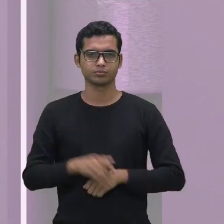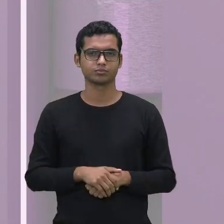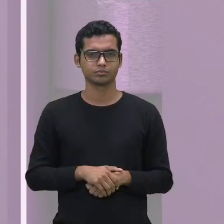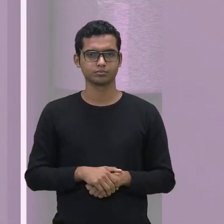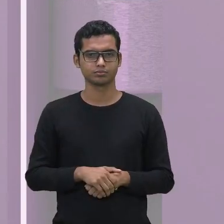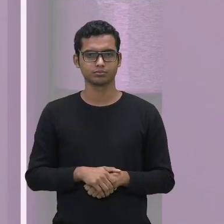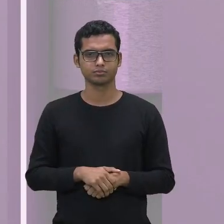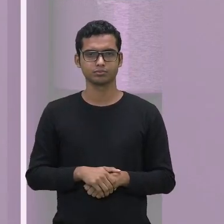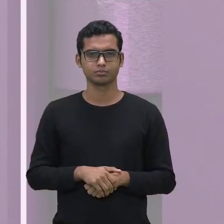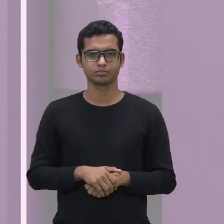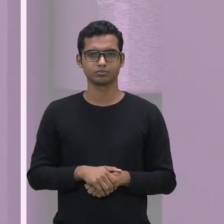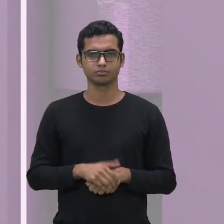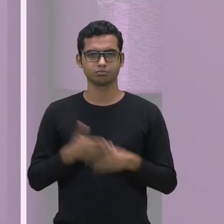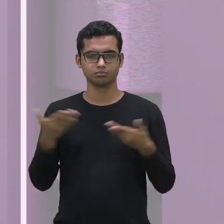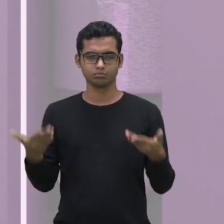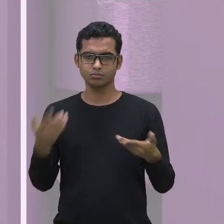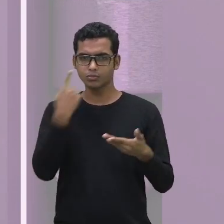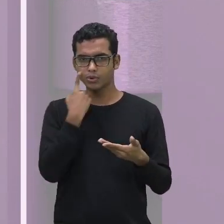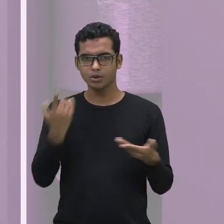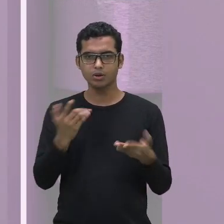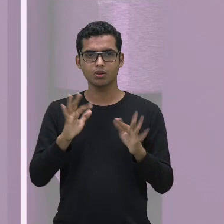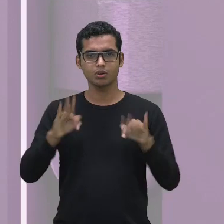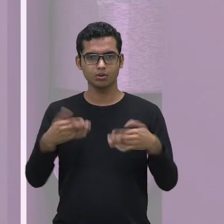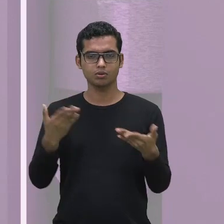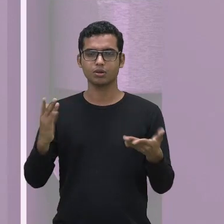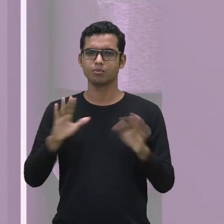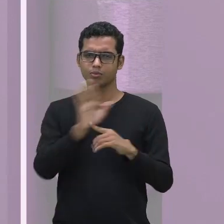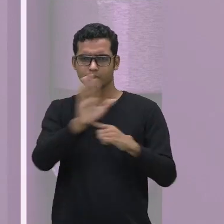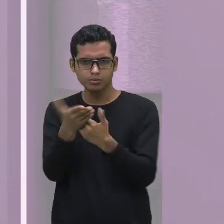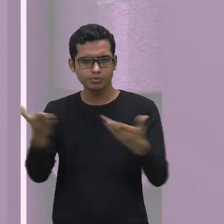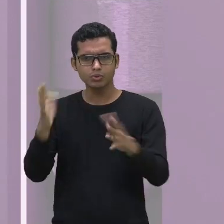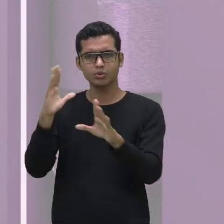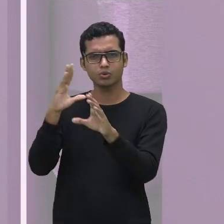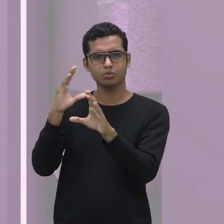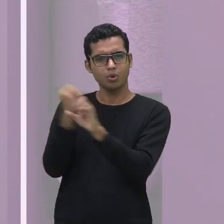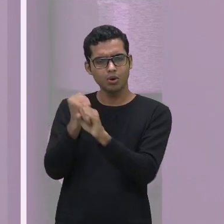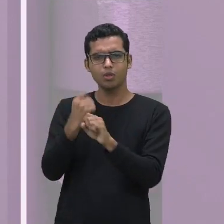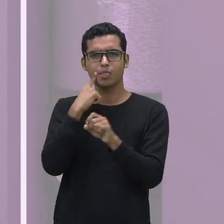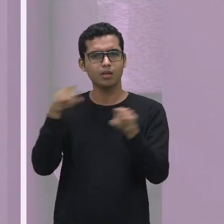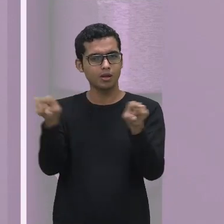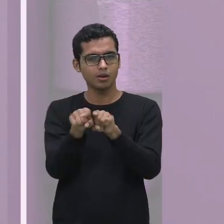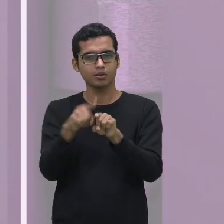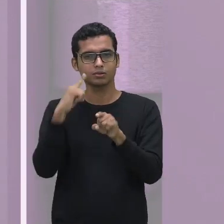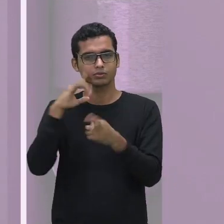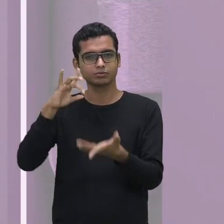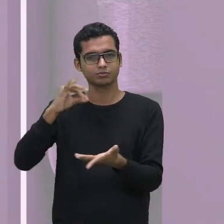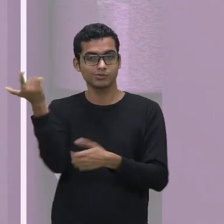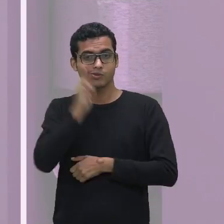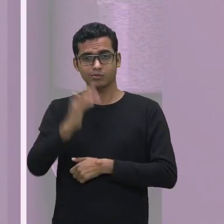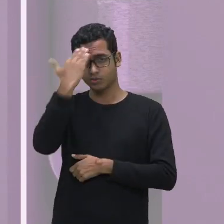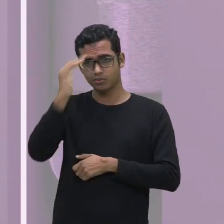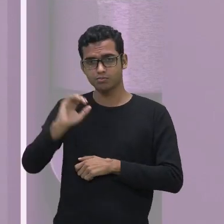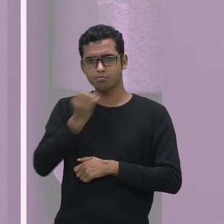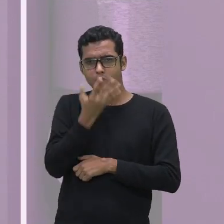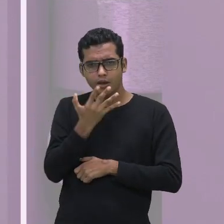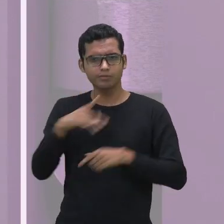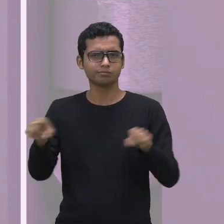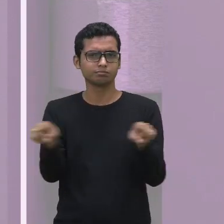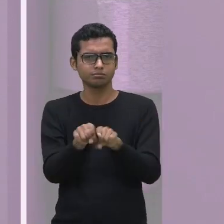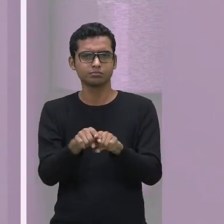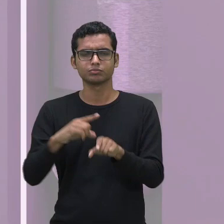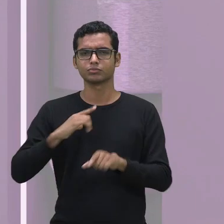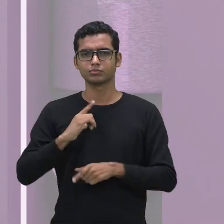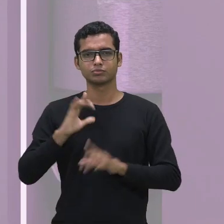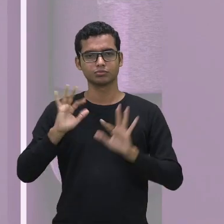tá bom? Então, isso é que eu tinha para mostrar para vocês. Espero que vocês tenham conseguido compreender direitinho.